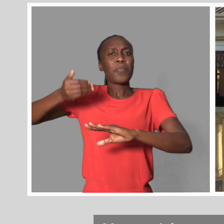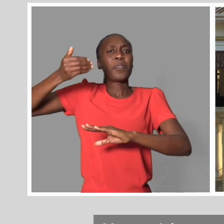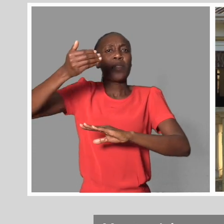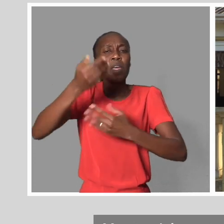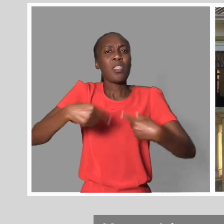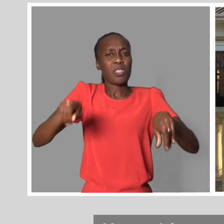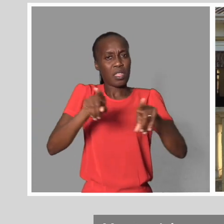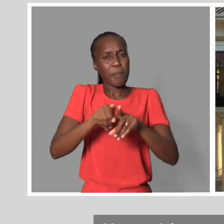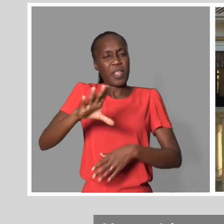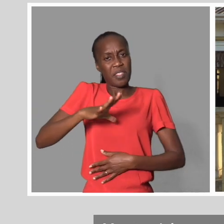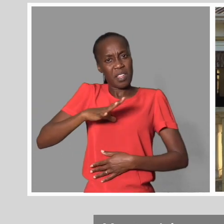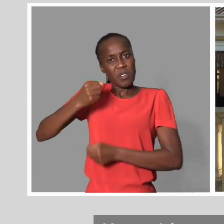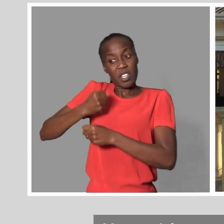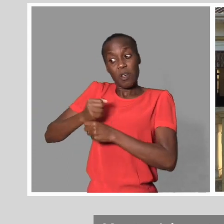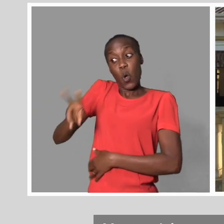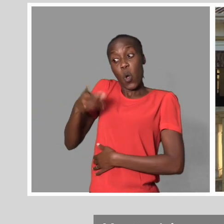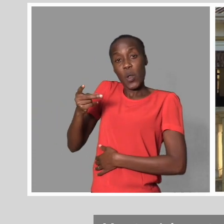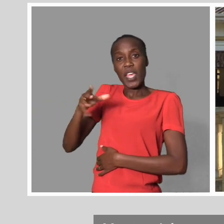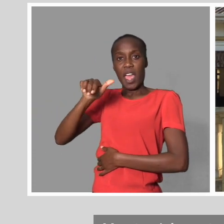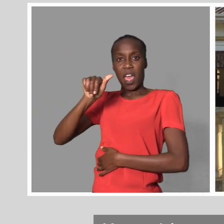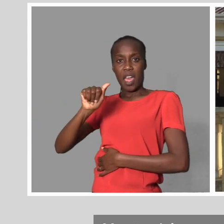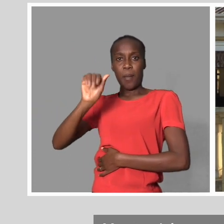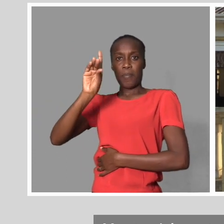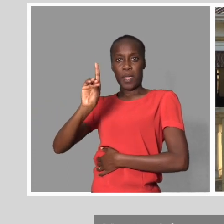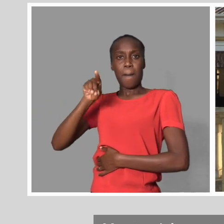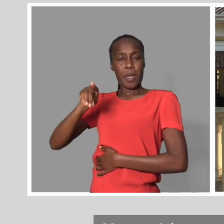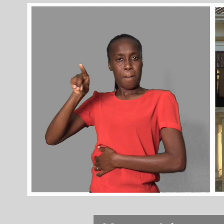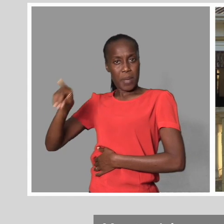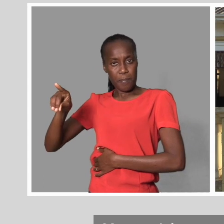também estamos a trabalhar com o outro, que é a DPP.